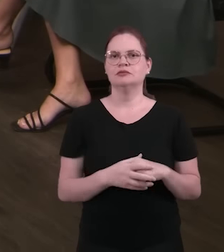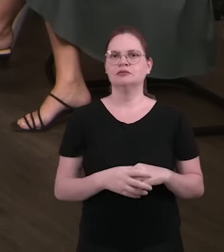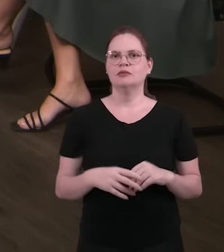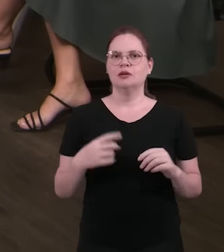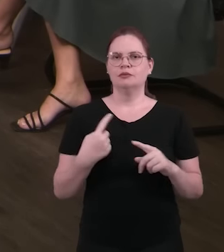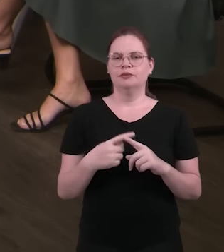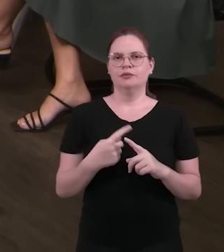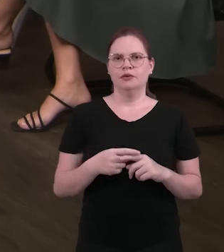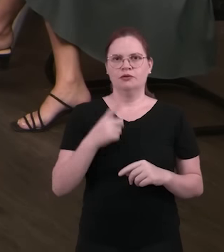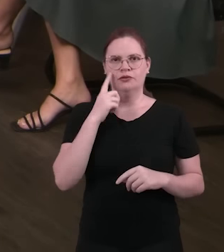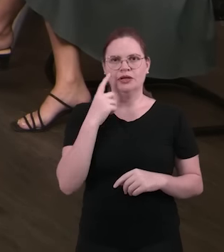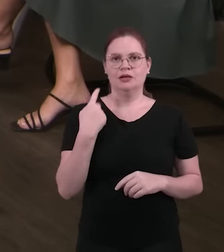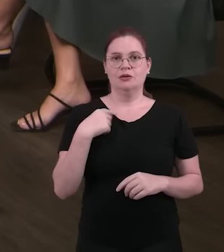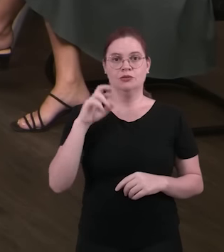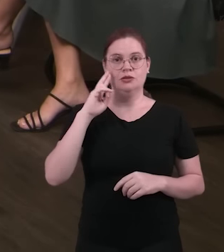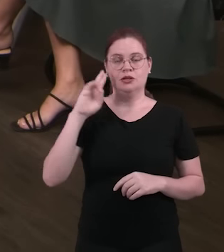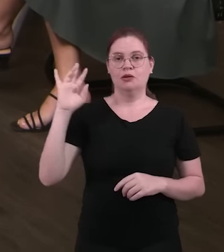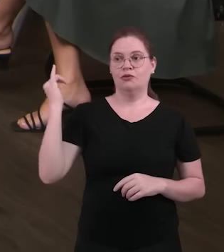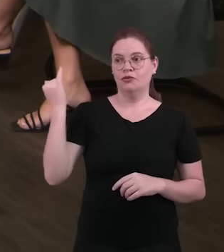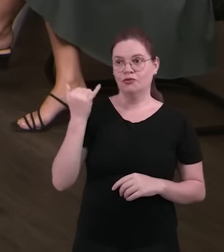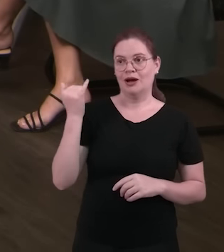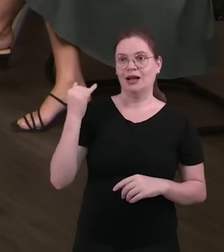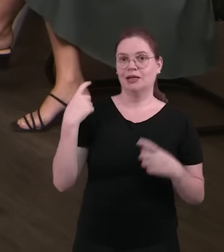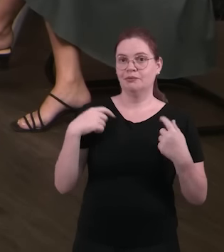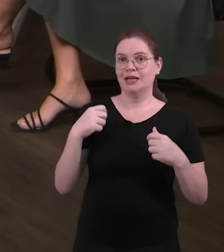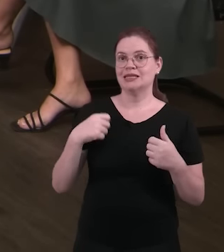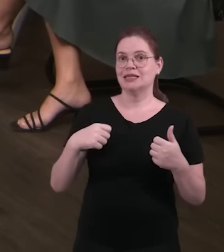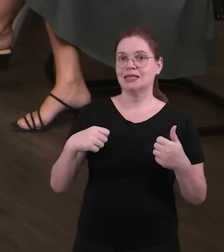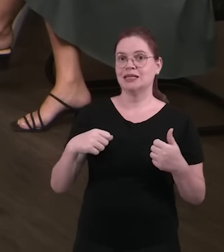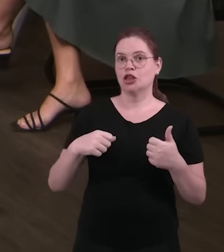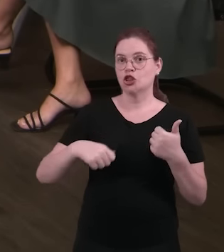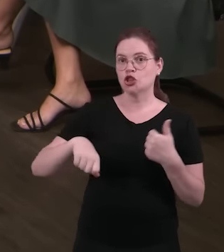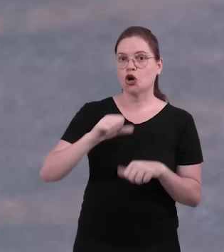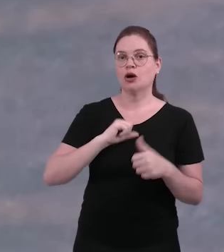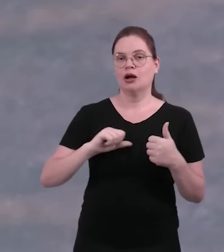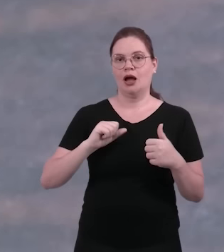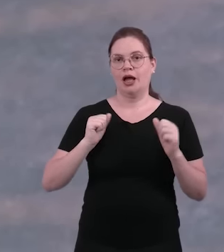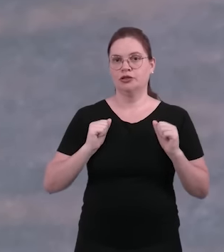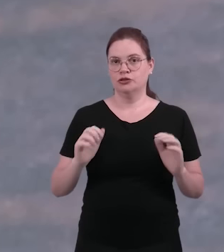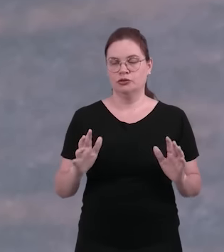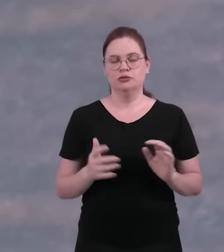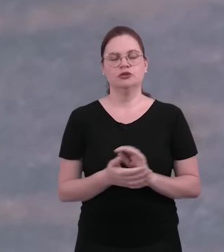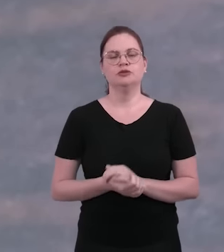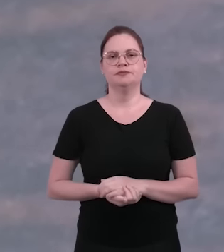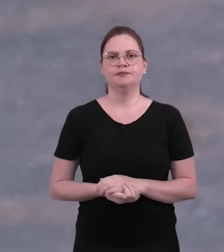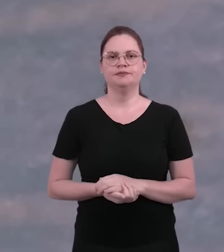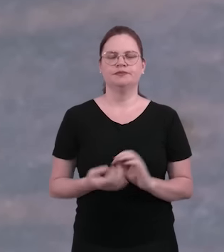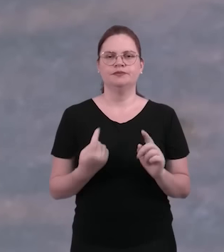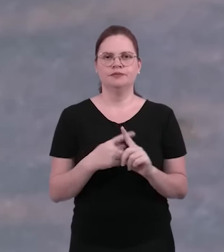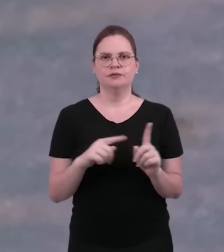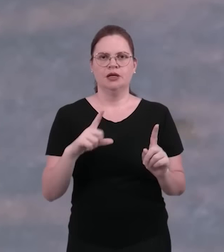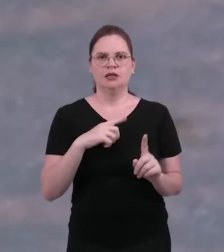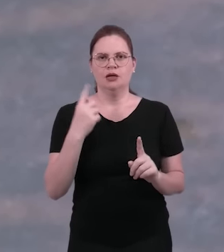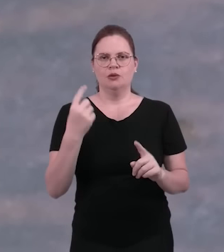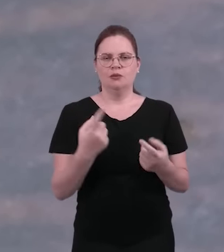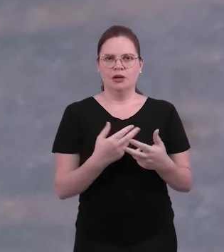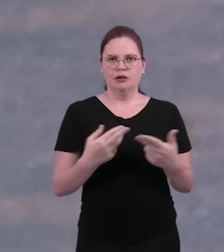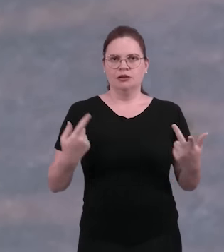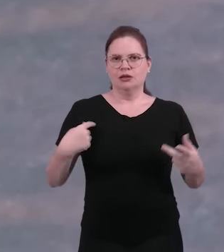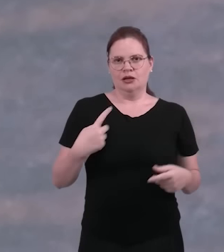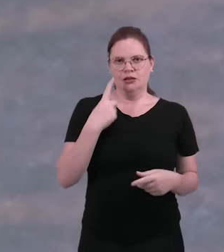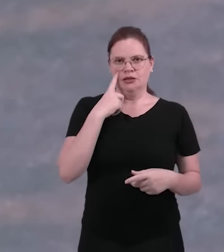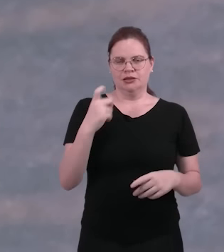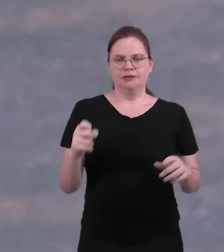de direção quando ele chama a atenção para isso. Mas há um aspecto que é interessante também,